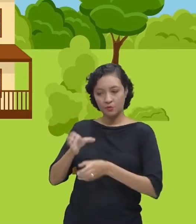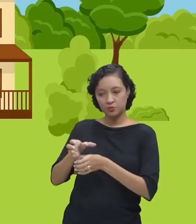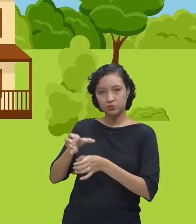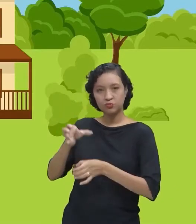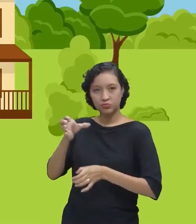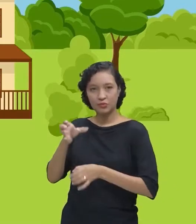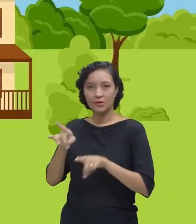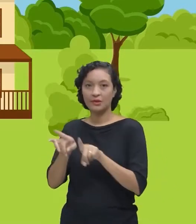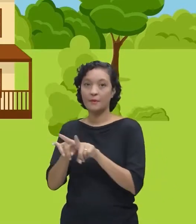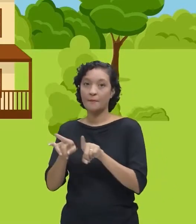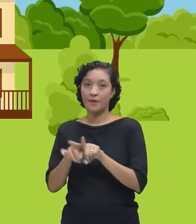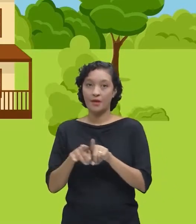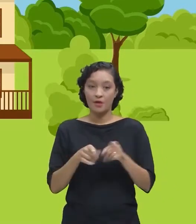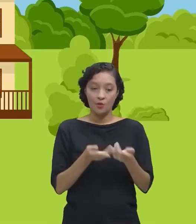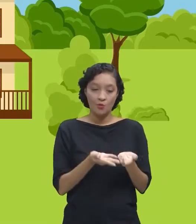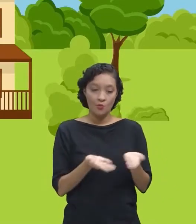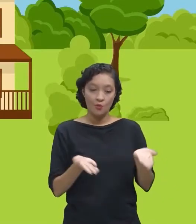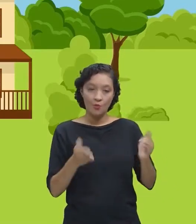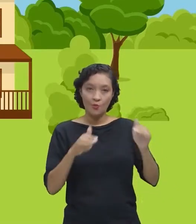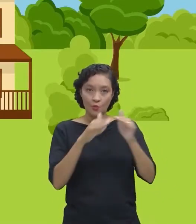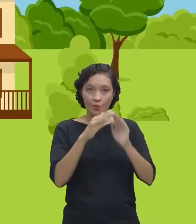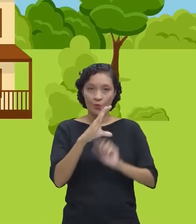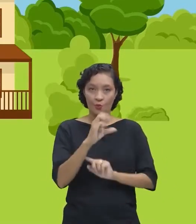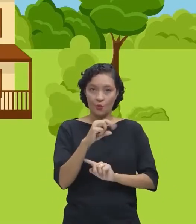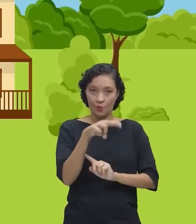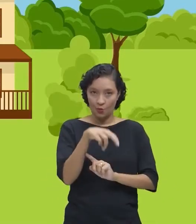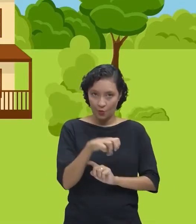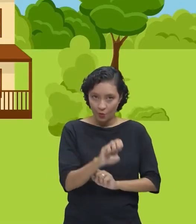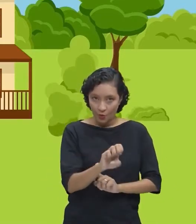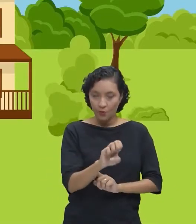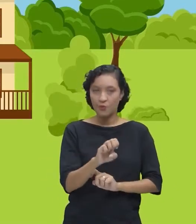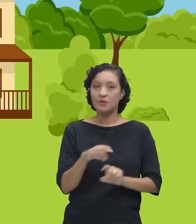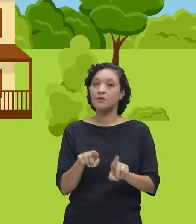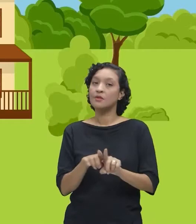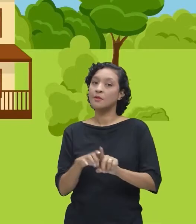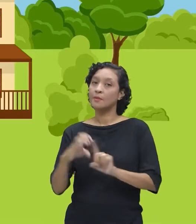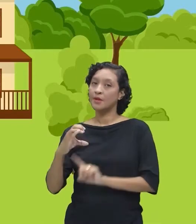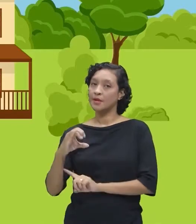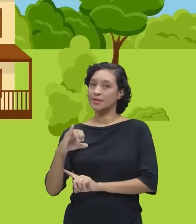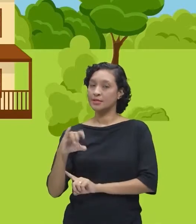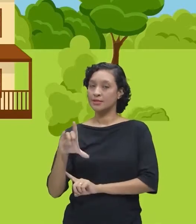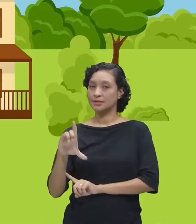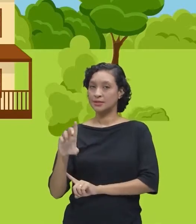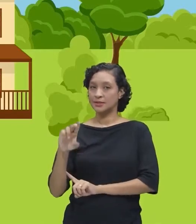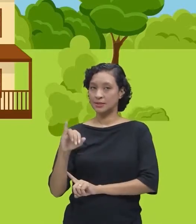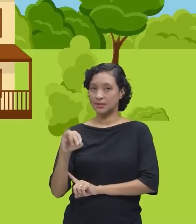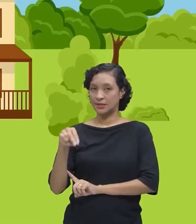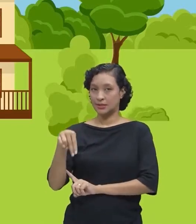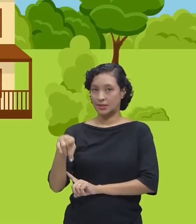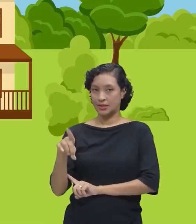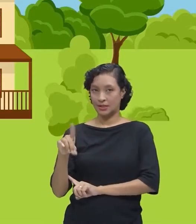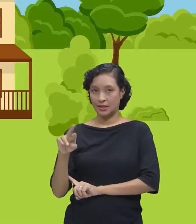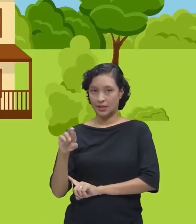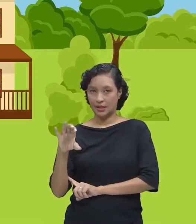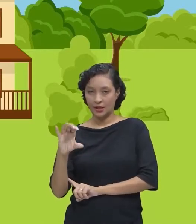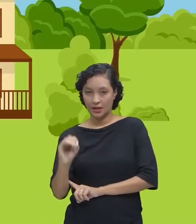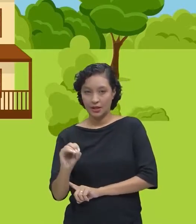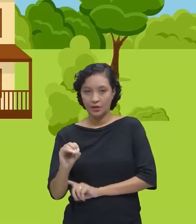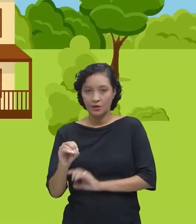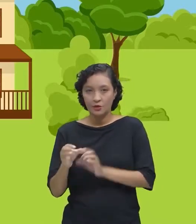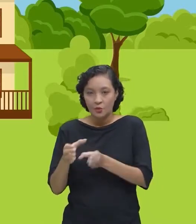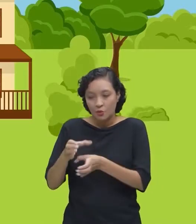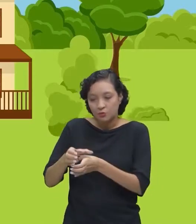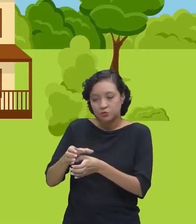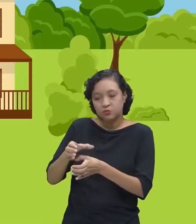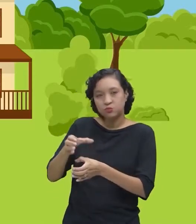o cone. Vocês sabem o que é cilindro e cone? O cilindro, ele é compridinho, assim, ó, tipo